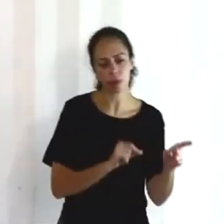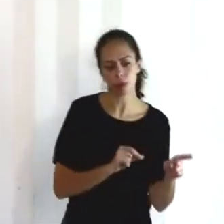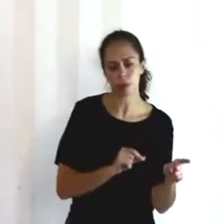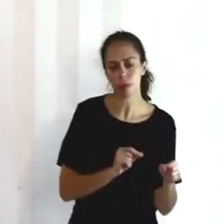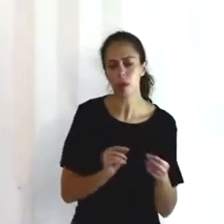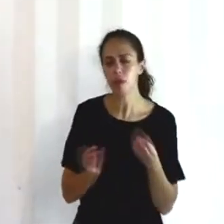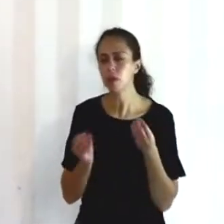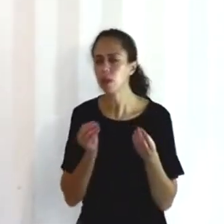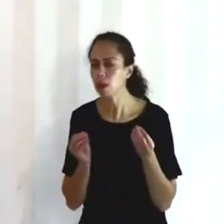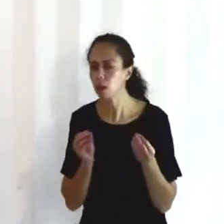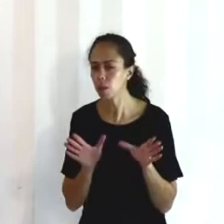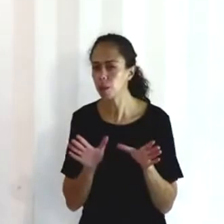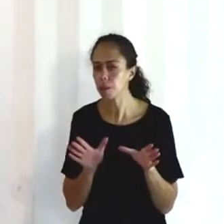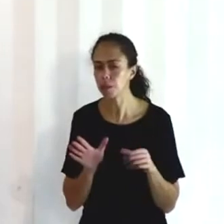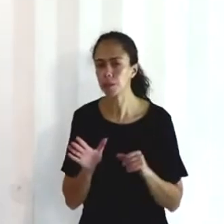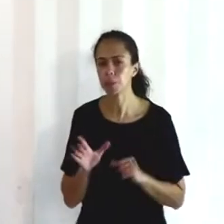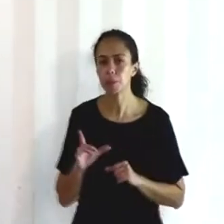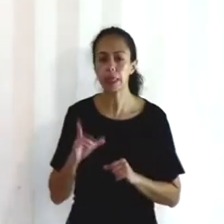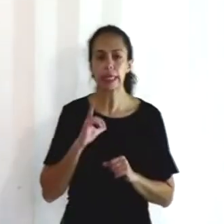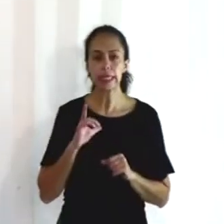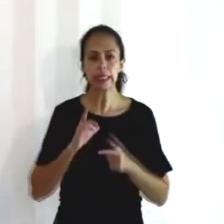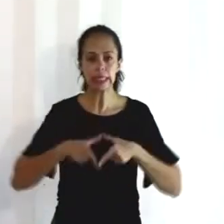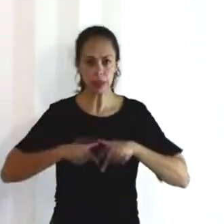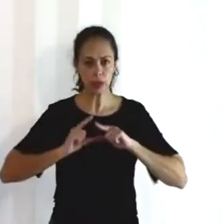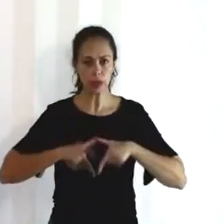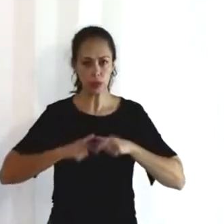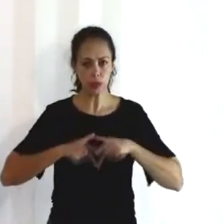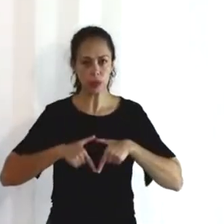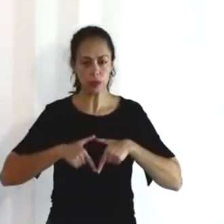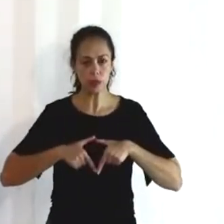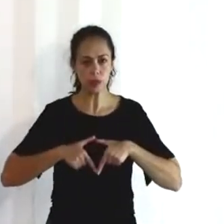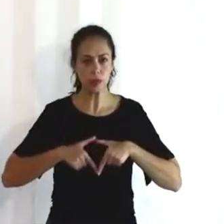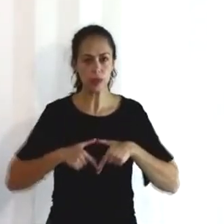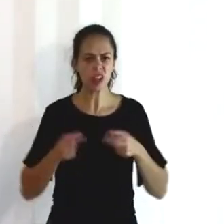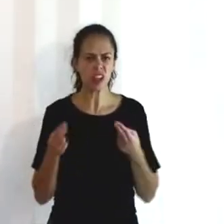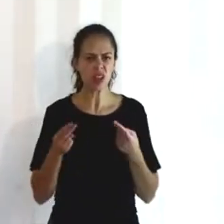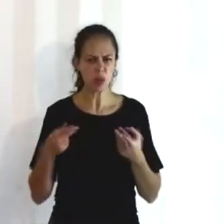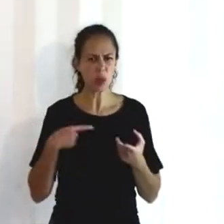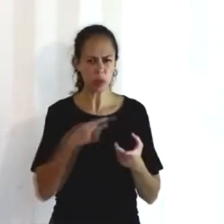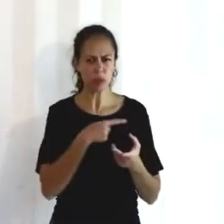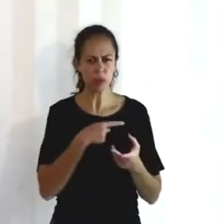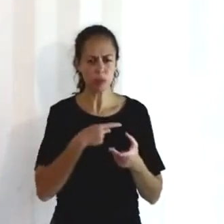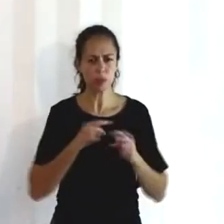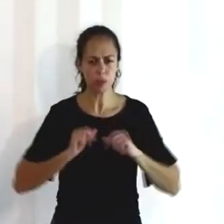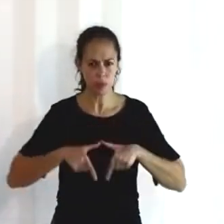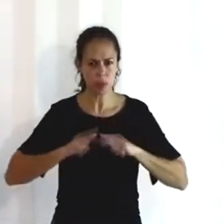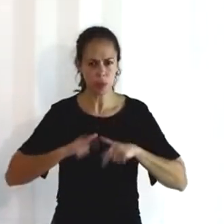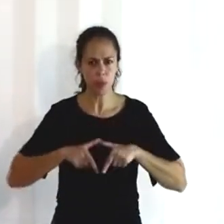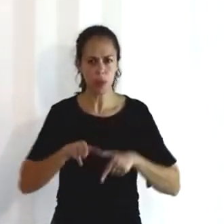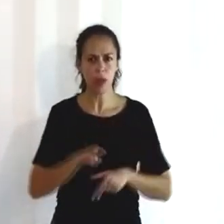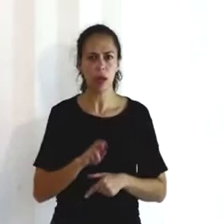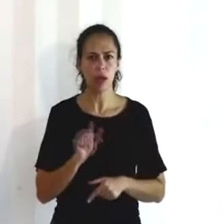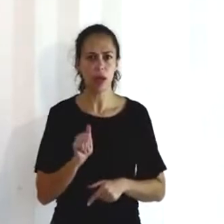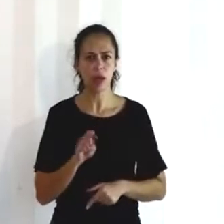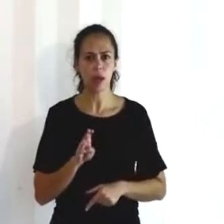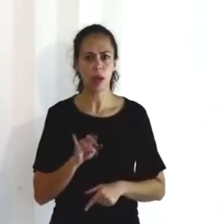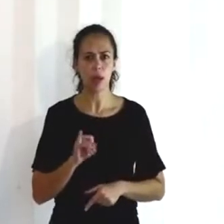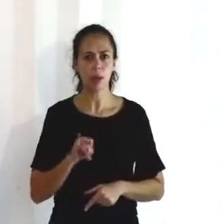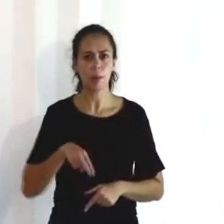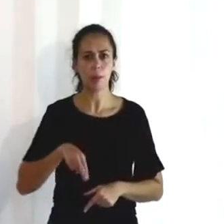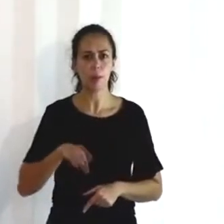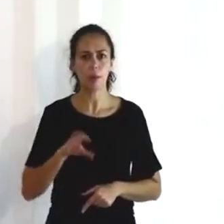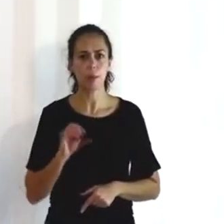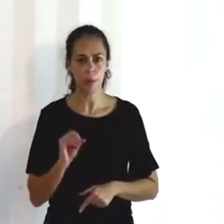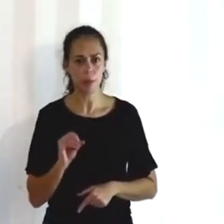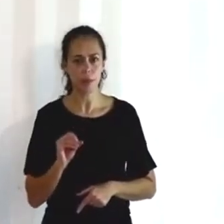de perdão de 3 perdões, 3 pedidos de perdão, mais ou menos. Os rabinos